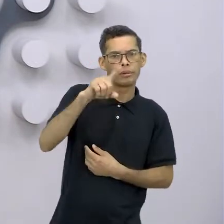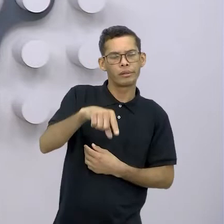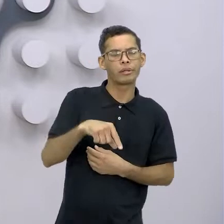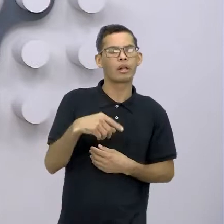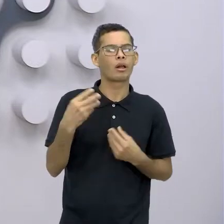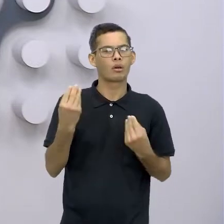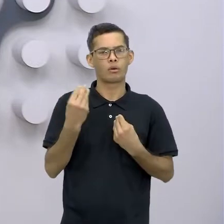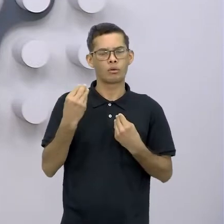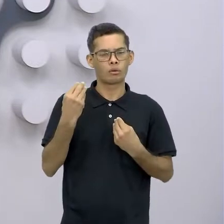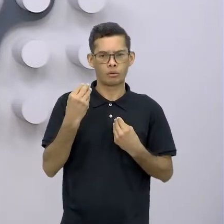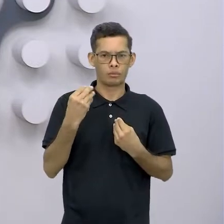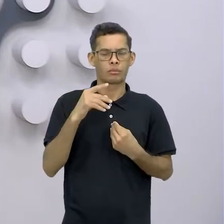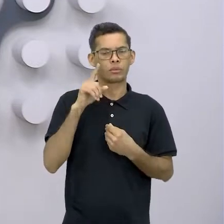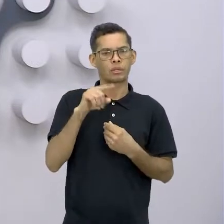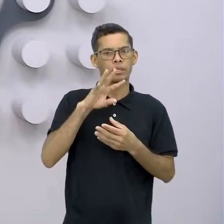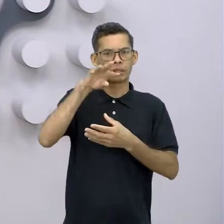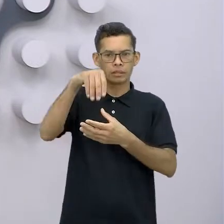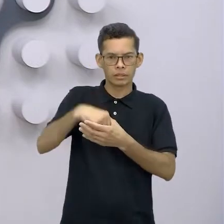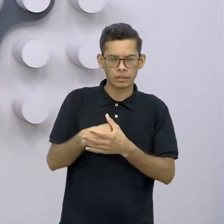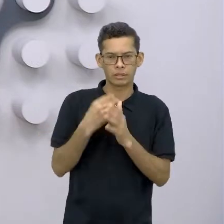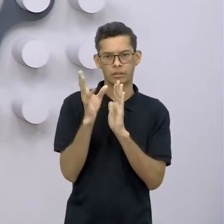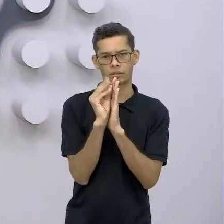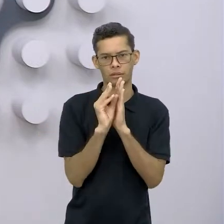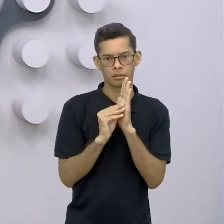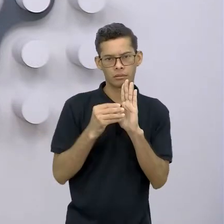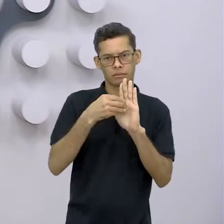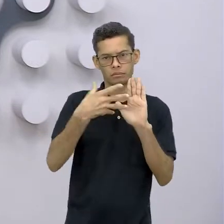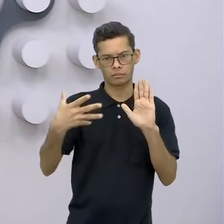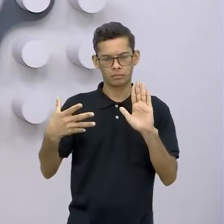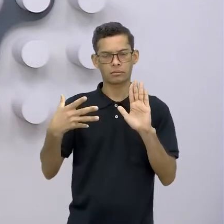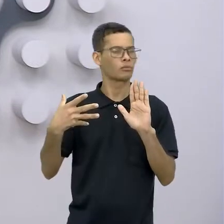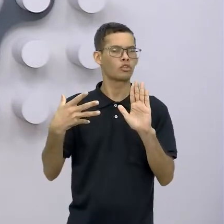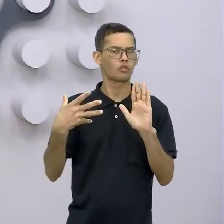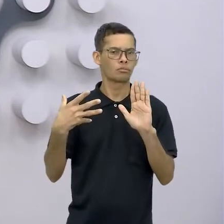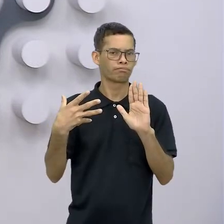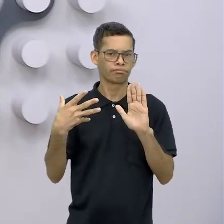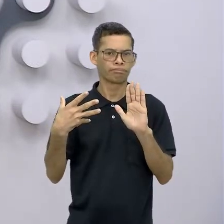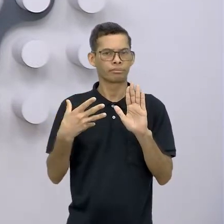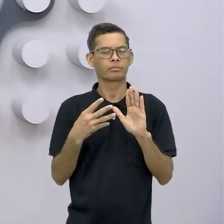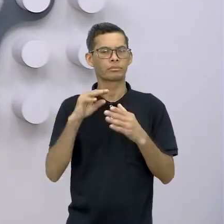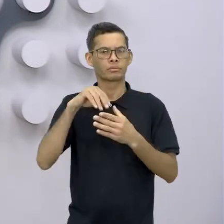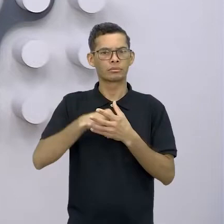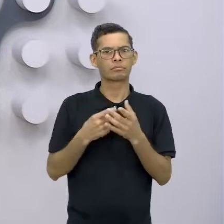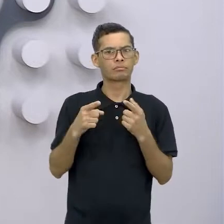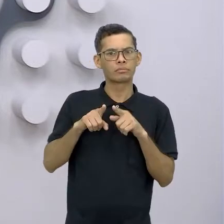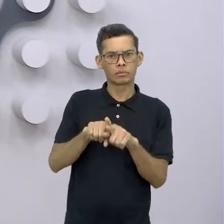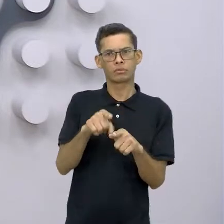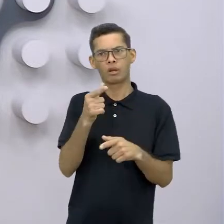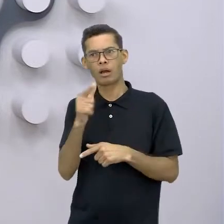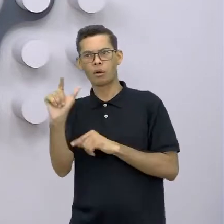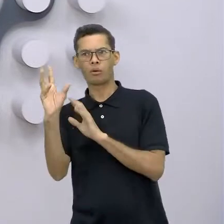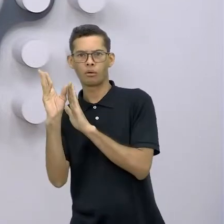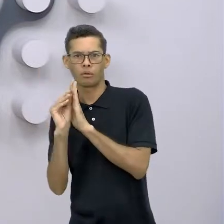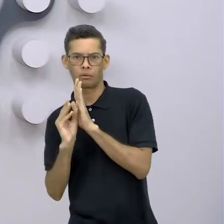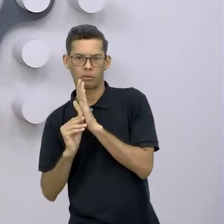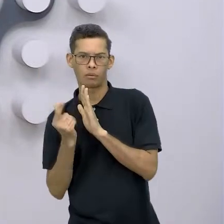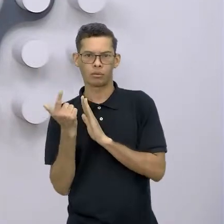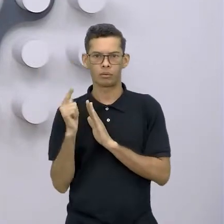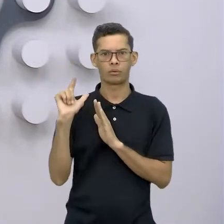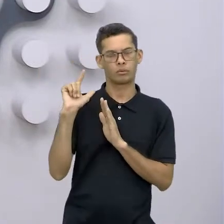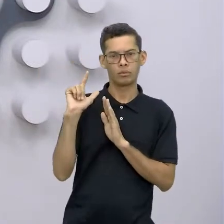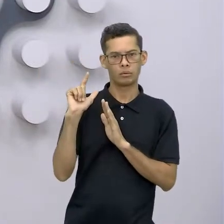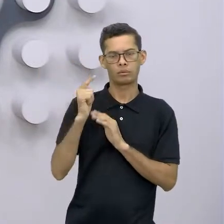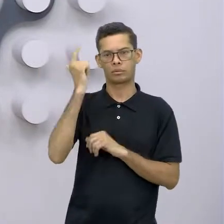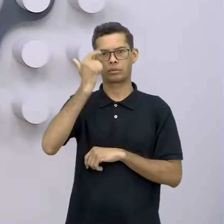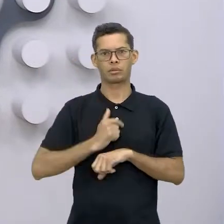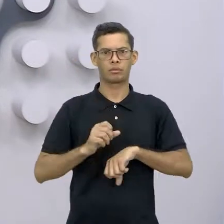que nesse componente curricular está correndo até de um modo paralelo a um outro componente curricular que eu